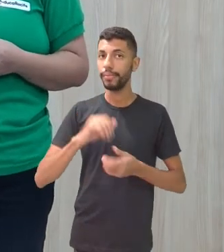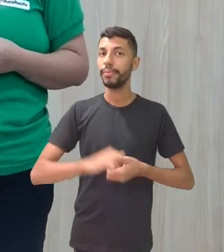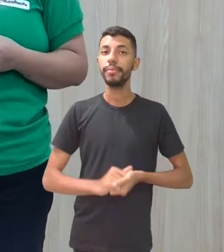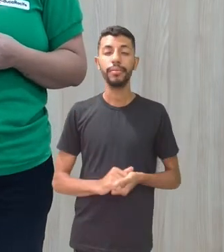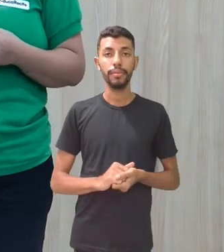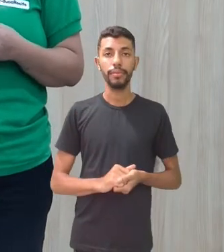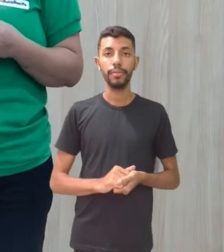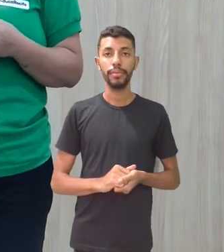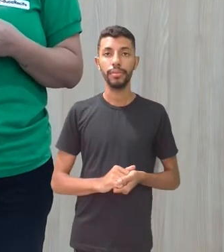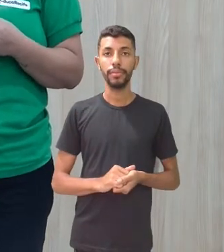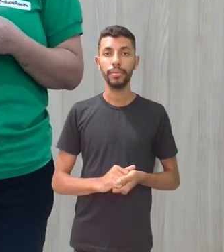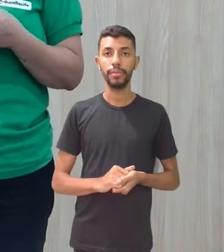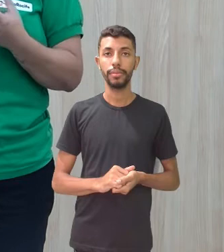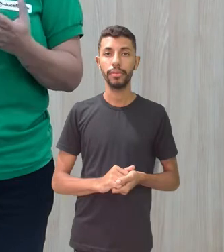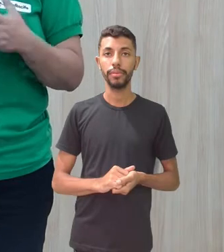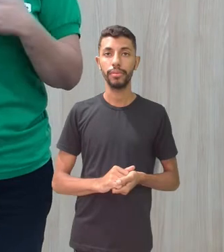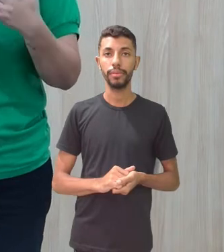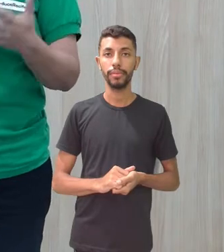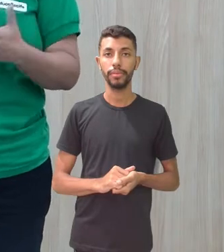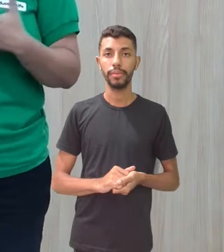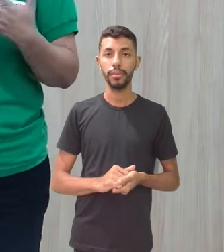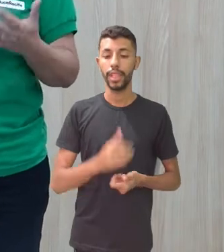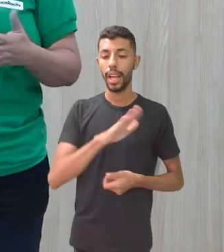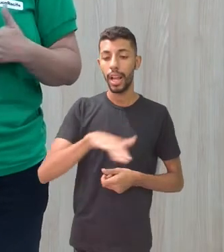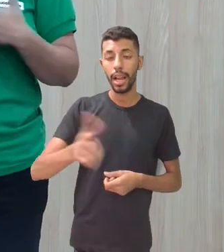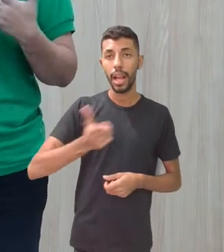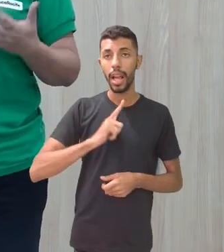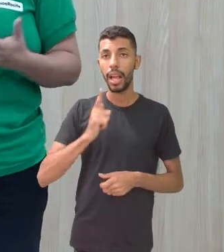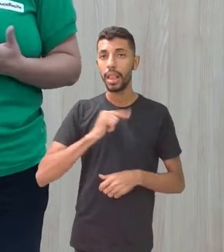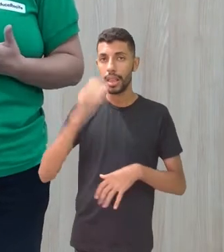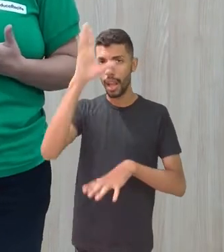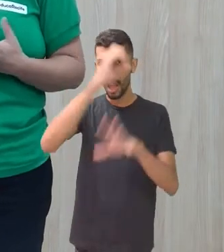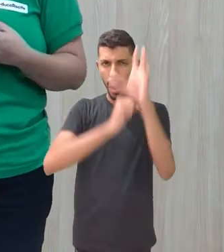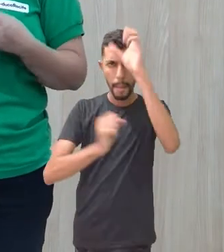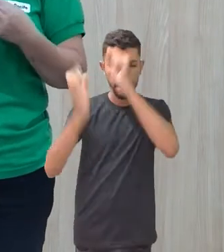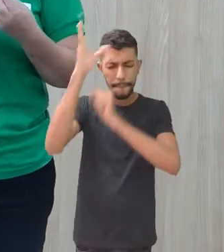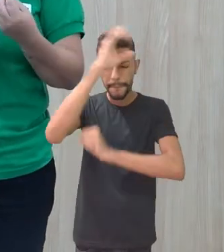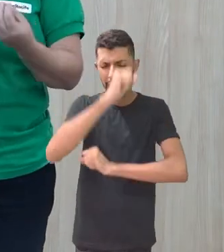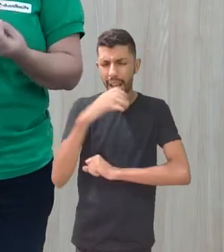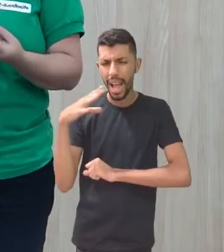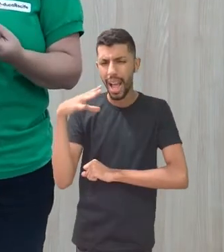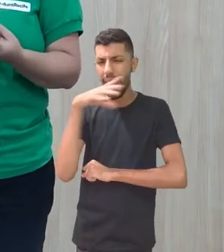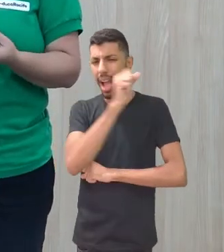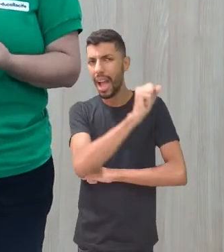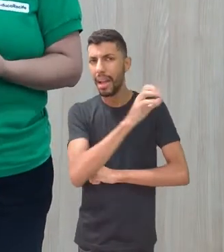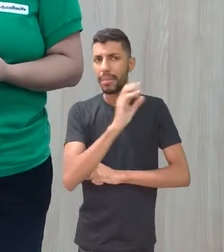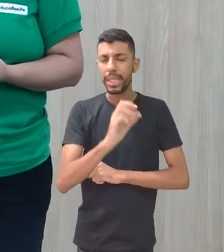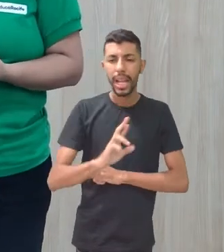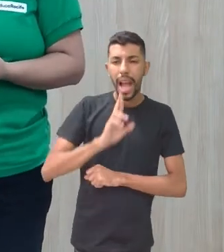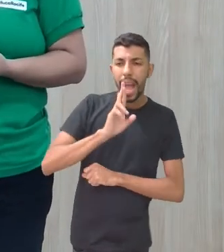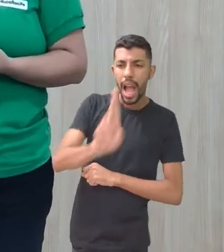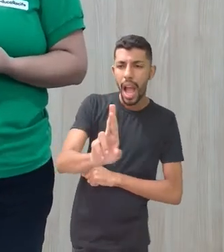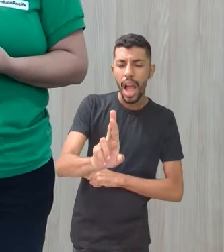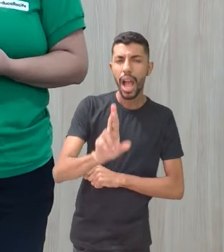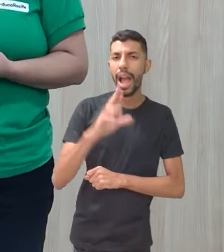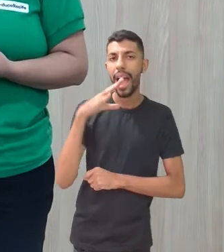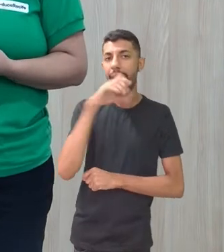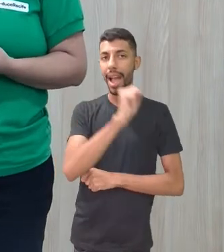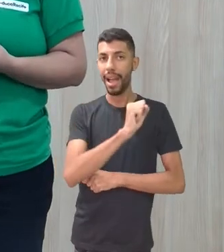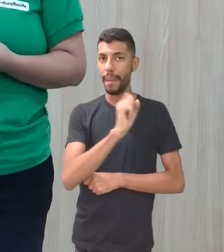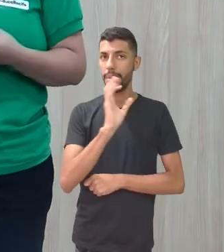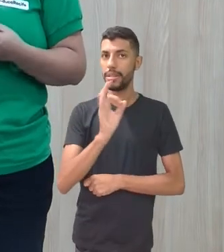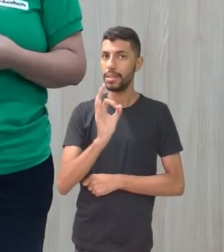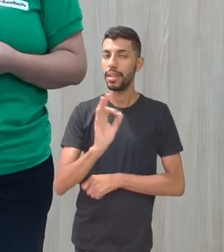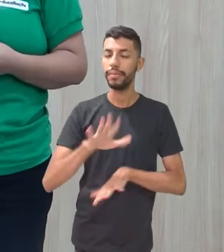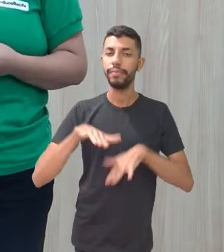elas têm aprendizados, aprendem muito rápidos, dão respostas muito